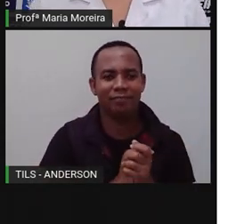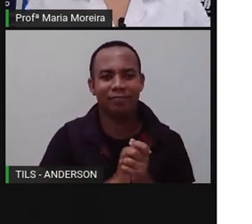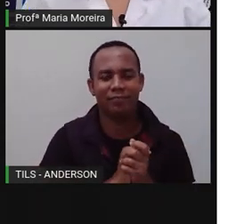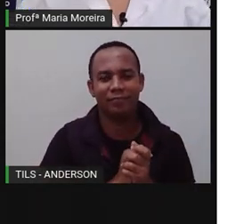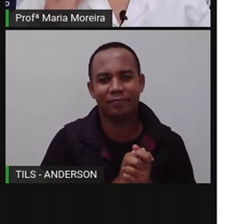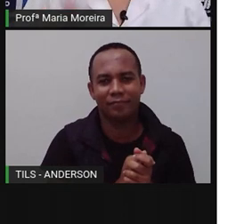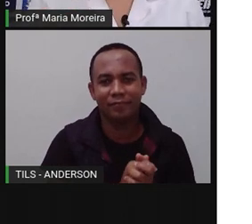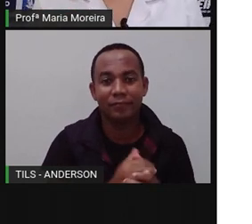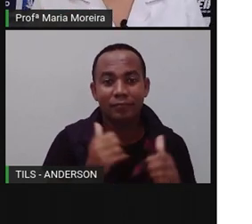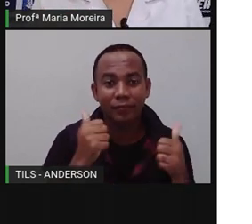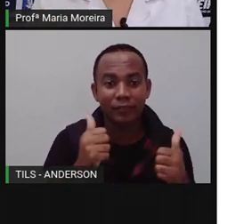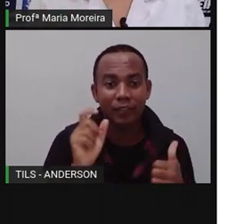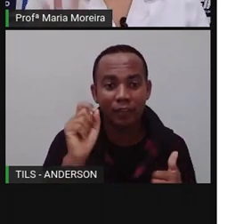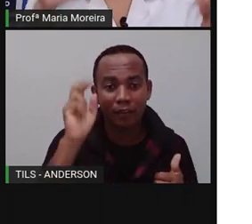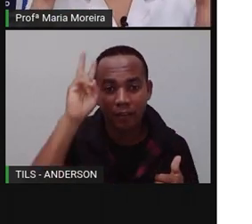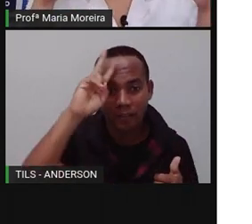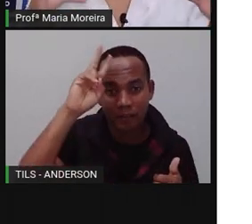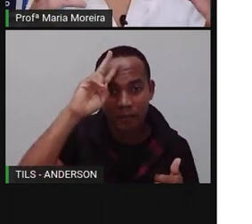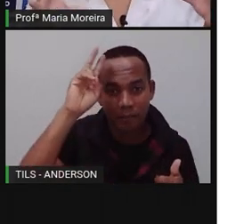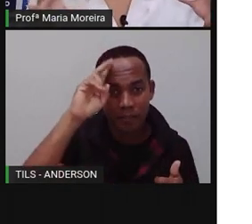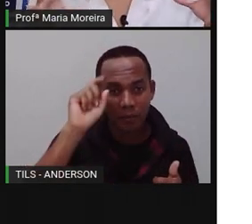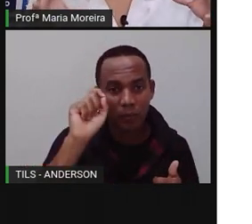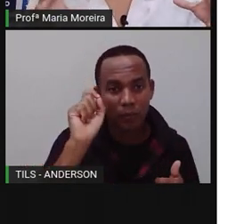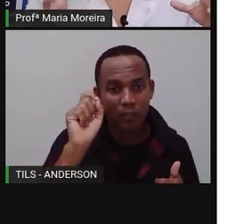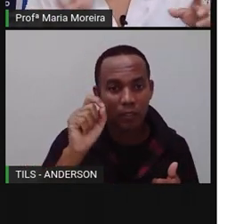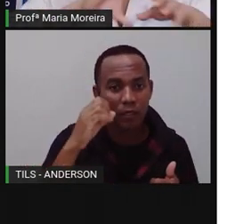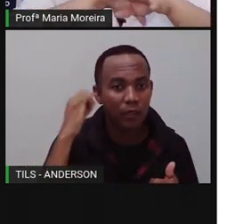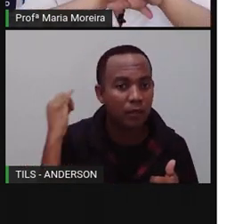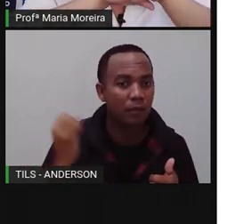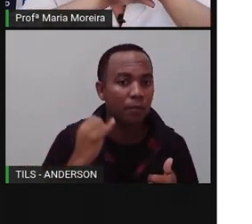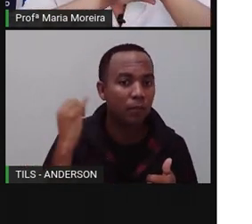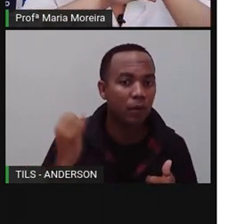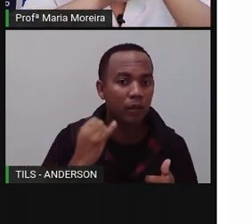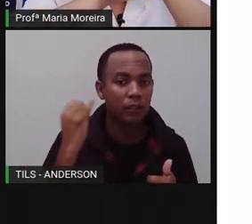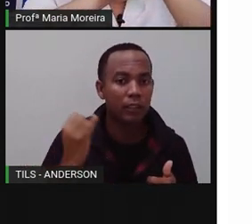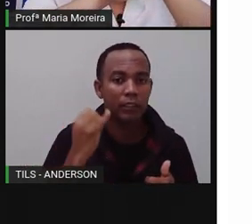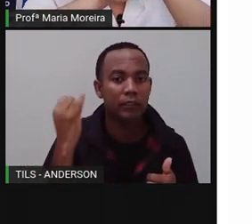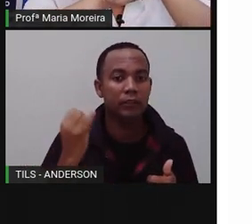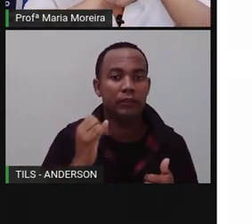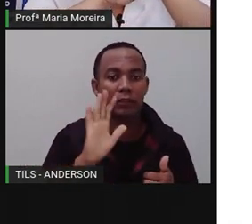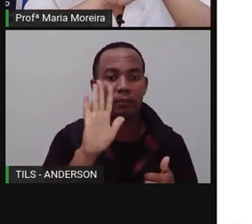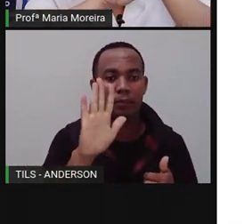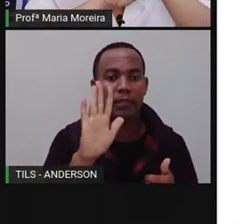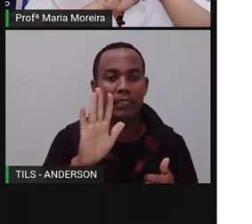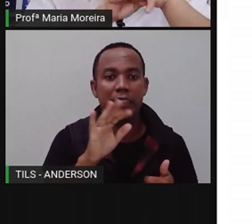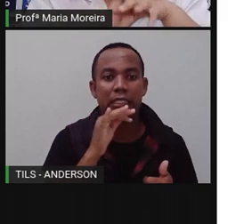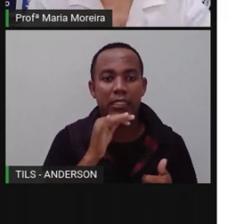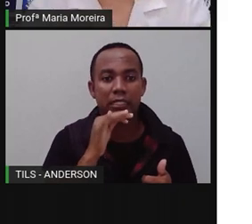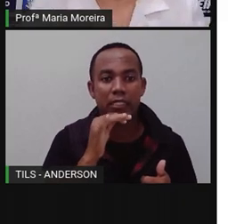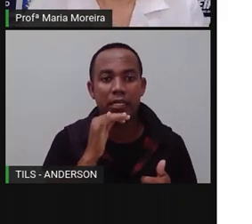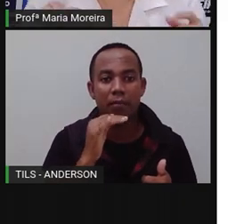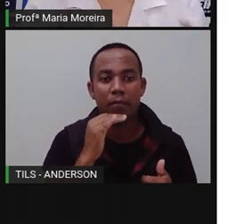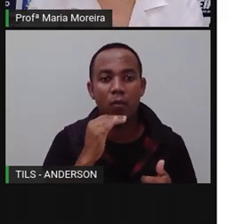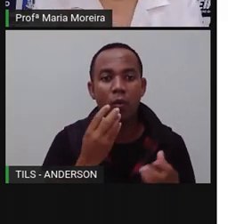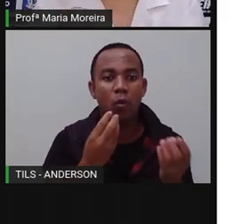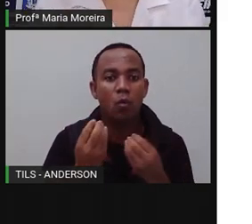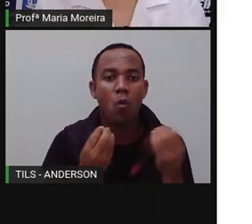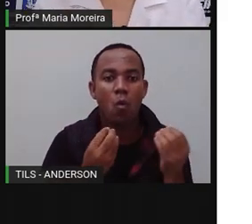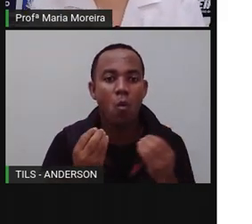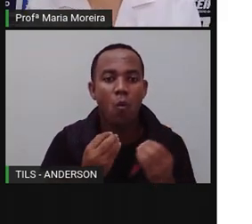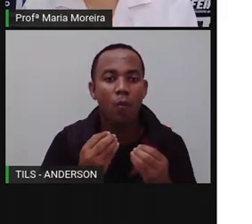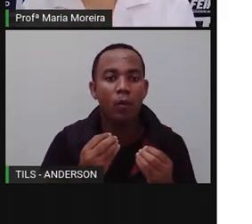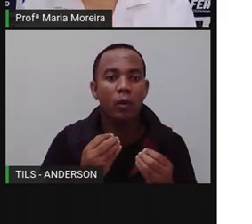Lembra, muito bem. Que é o quê? Aquilo que é importante, mas que a gente não consegue o quê? Pegar. Por